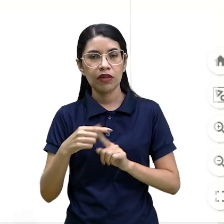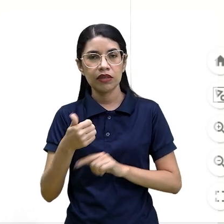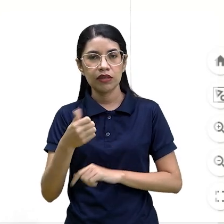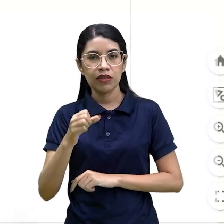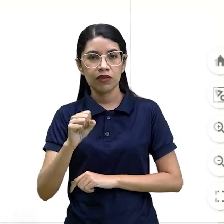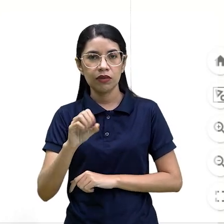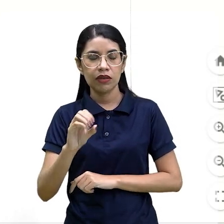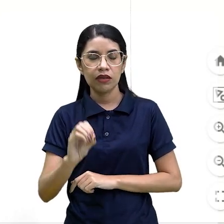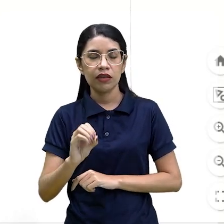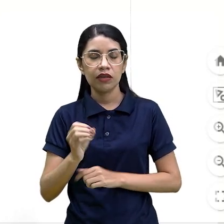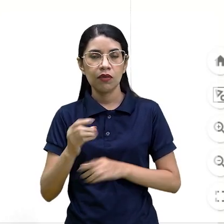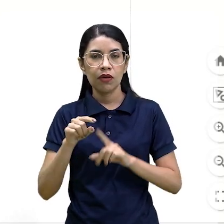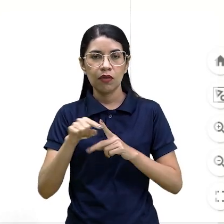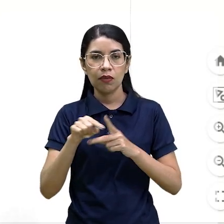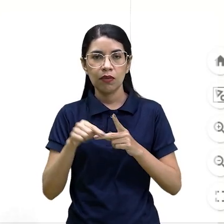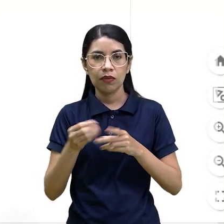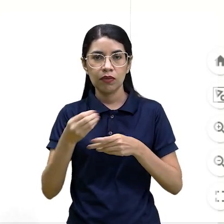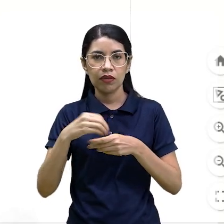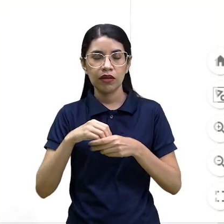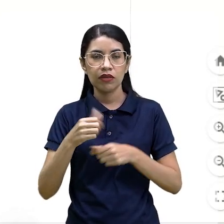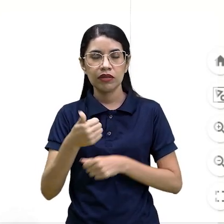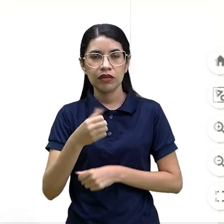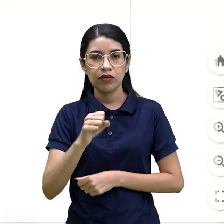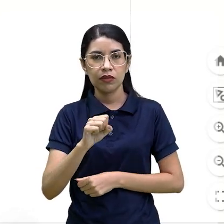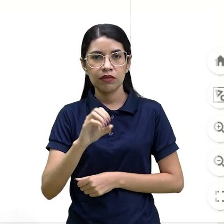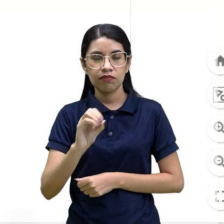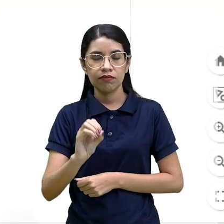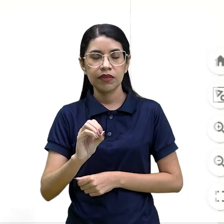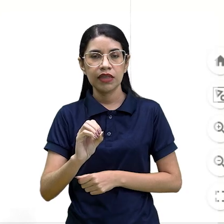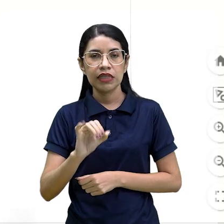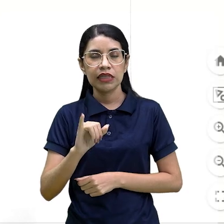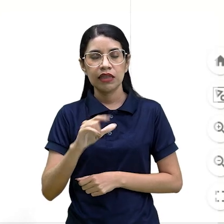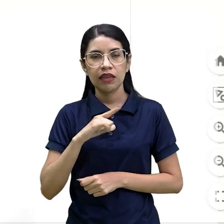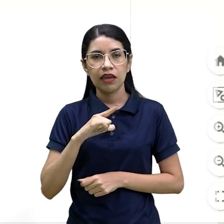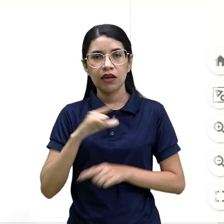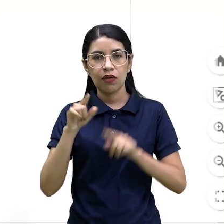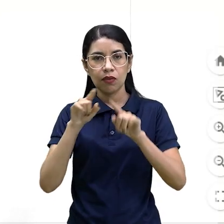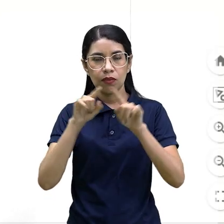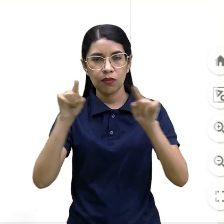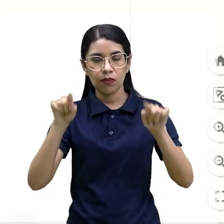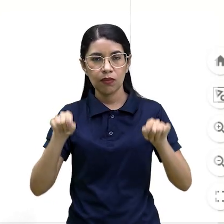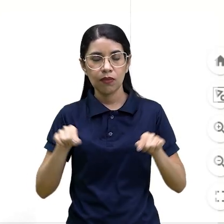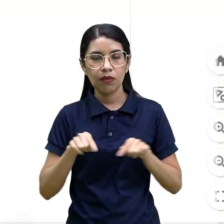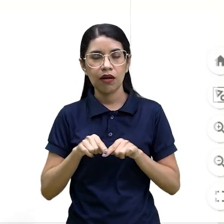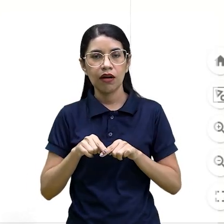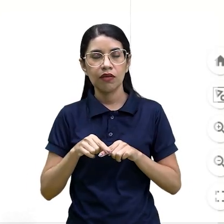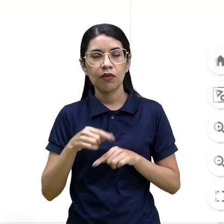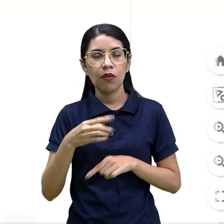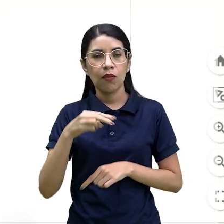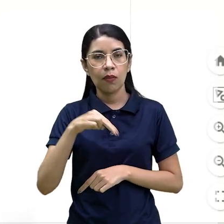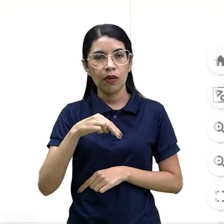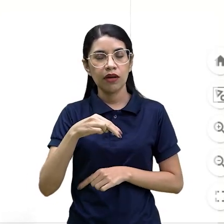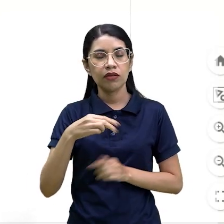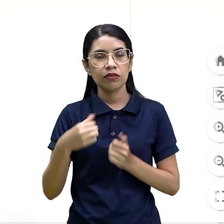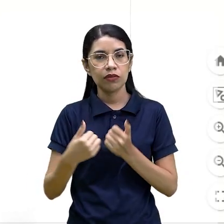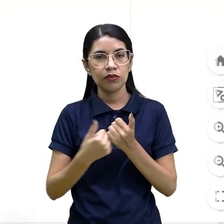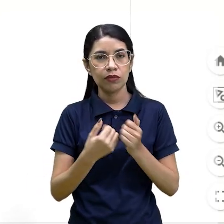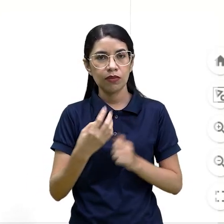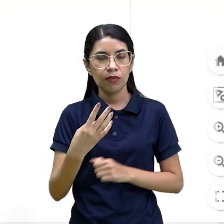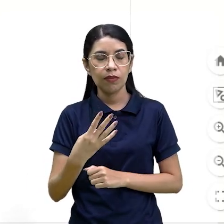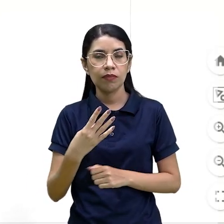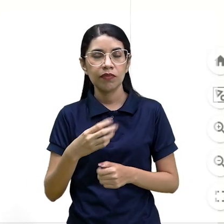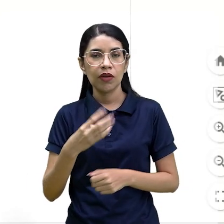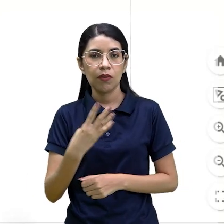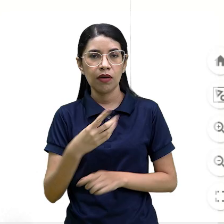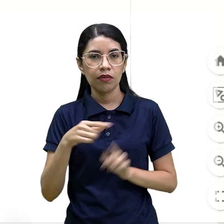dos ângulos internos vai ser 180 graus. Quando eu tenho um quadrado, 4, meu n é 4. 4 menos